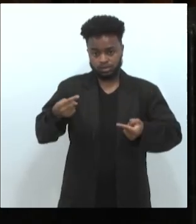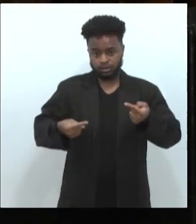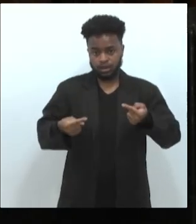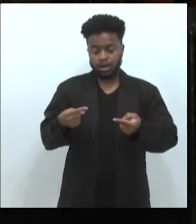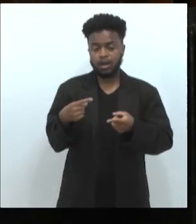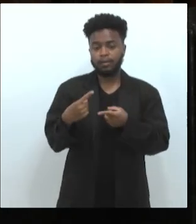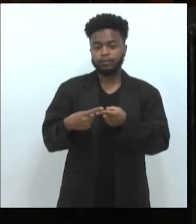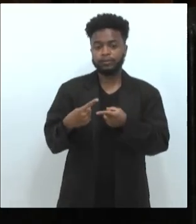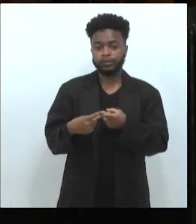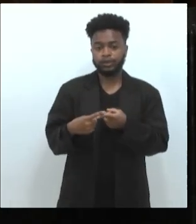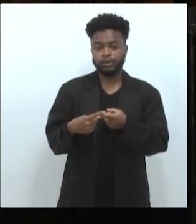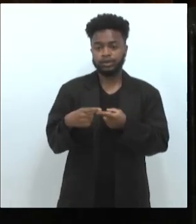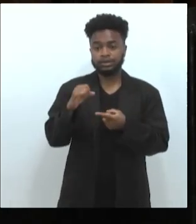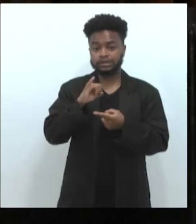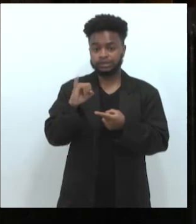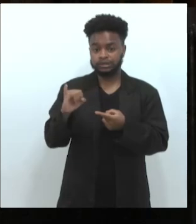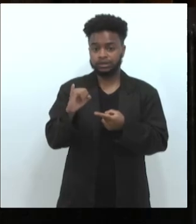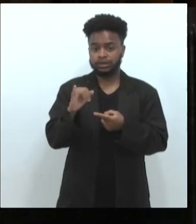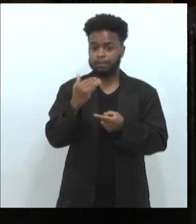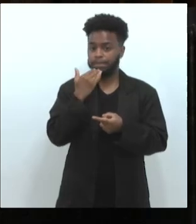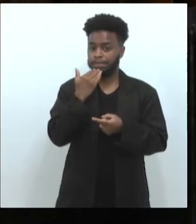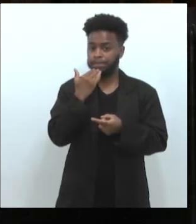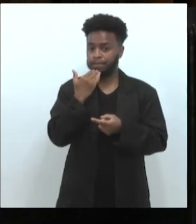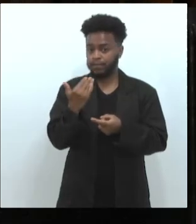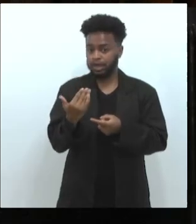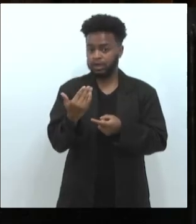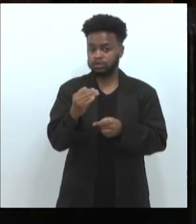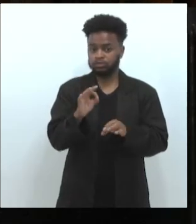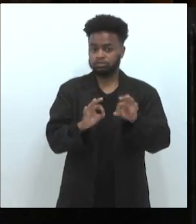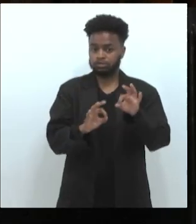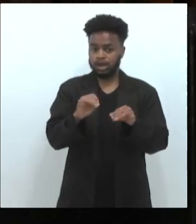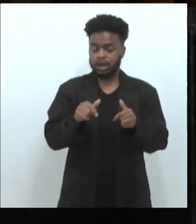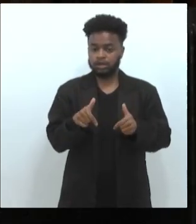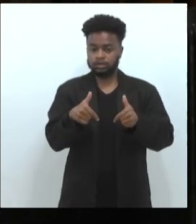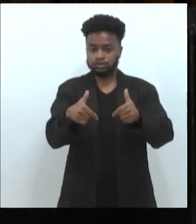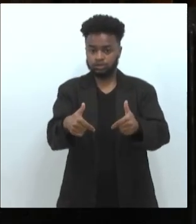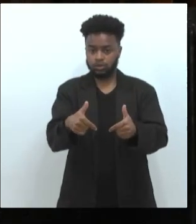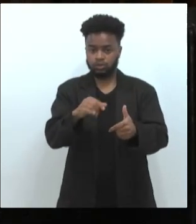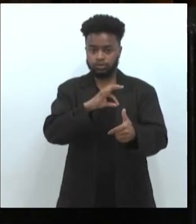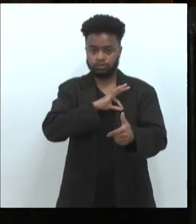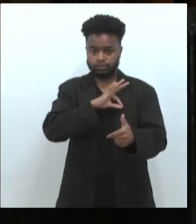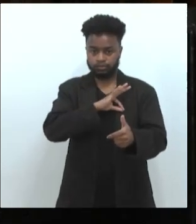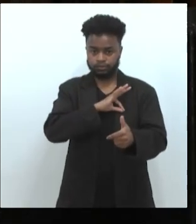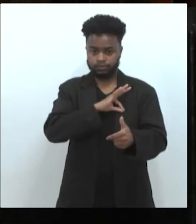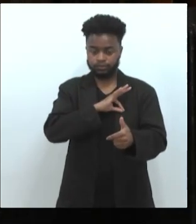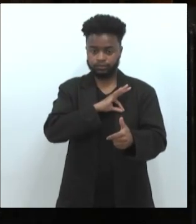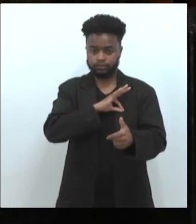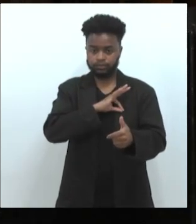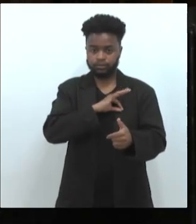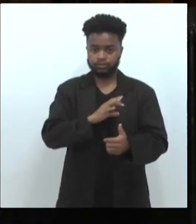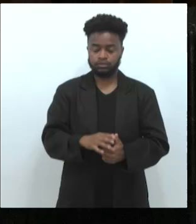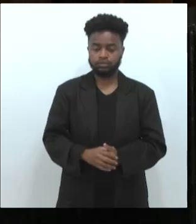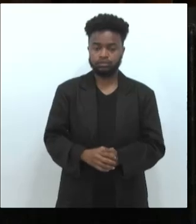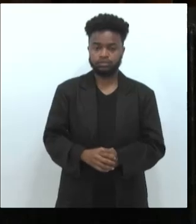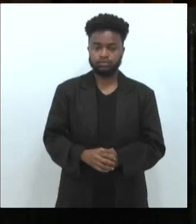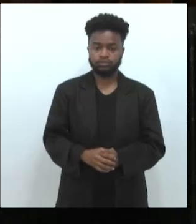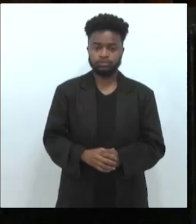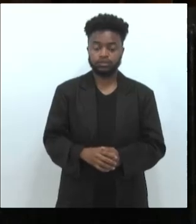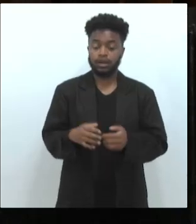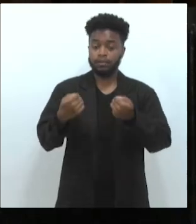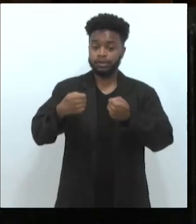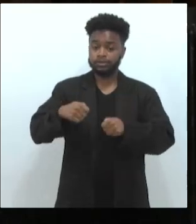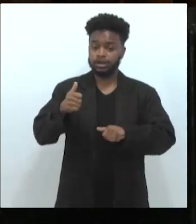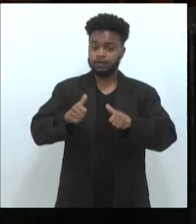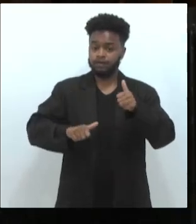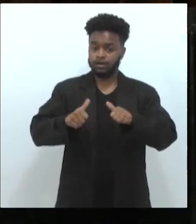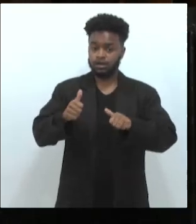Quando se faz um apelo para disciplinar a ação da polícia, você tem que avaliar os